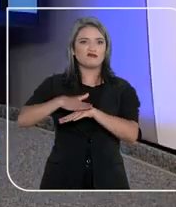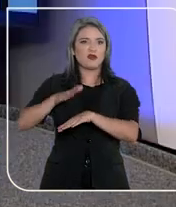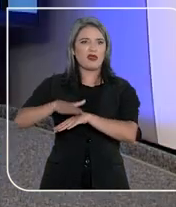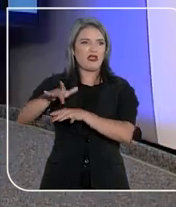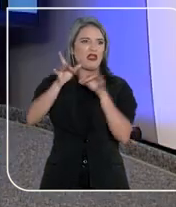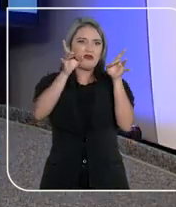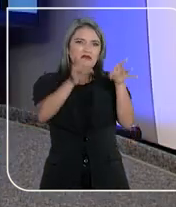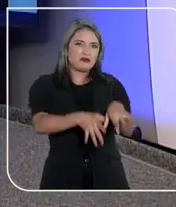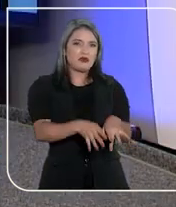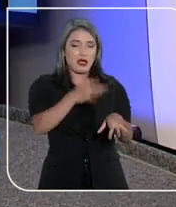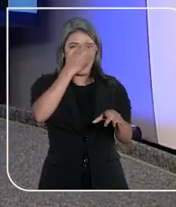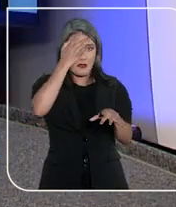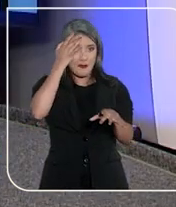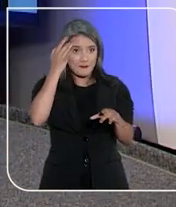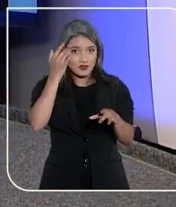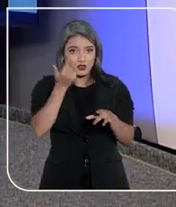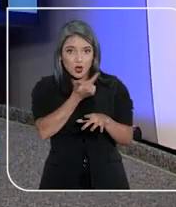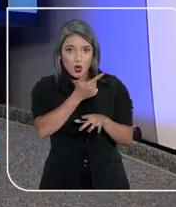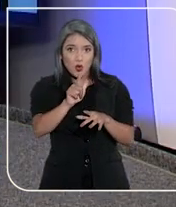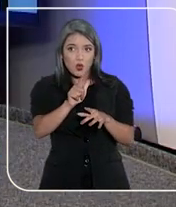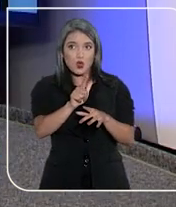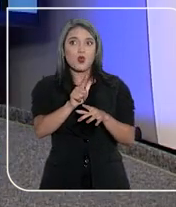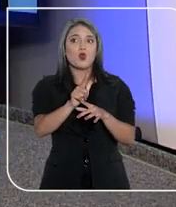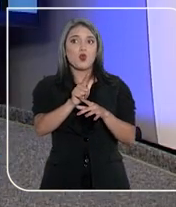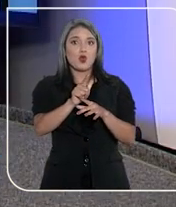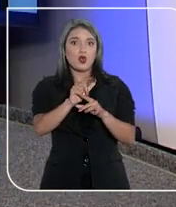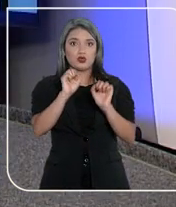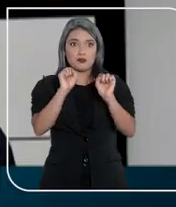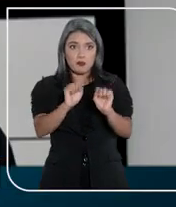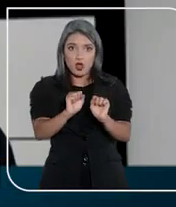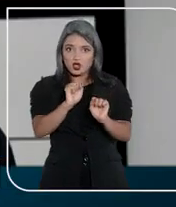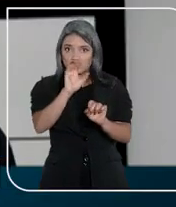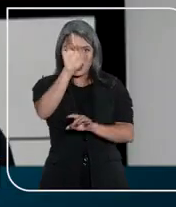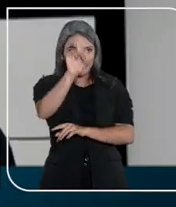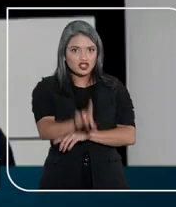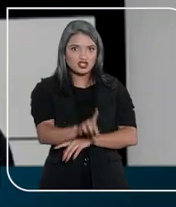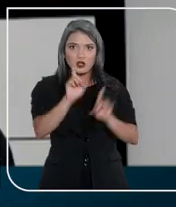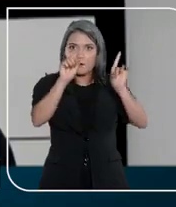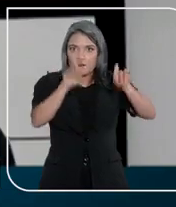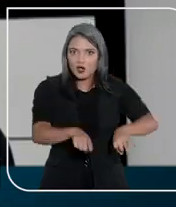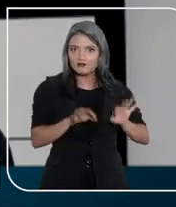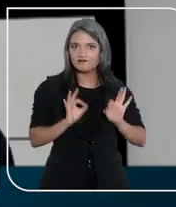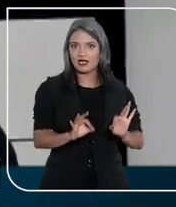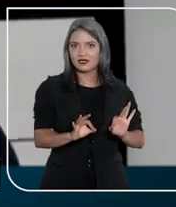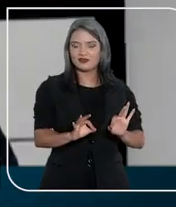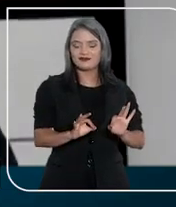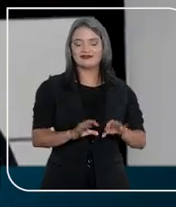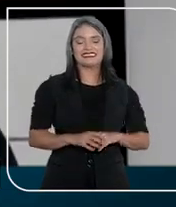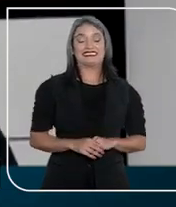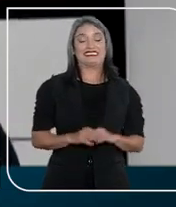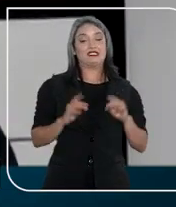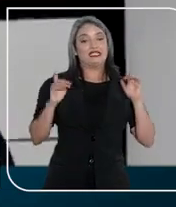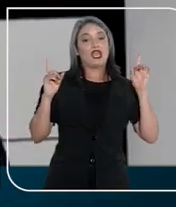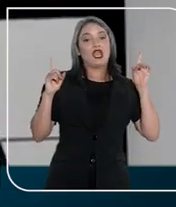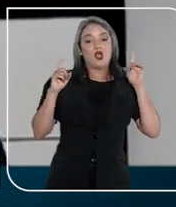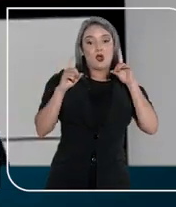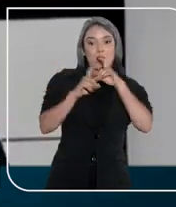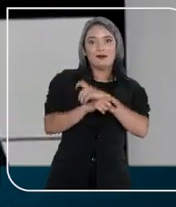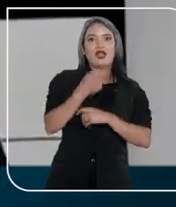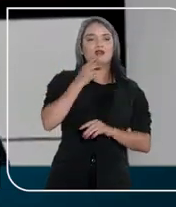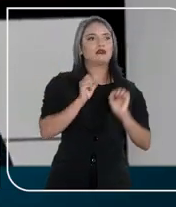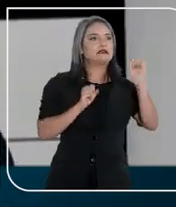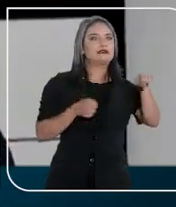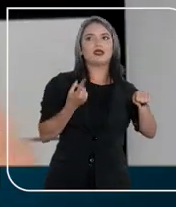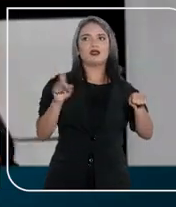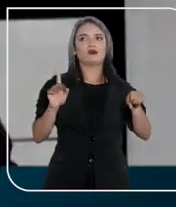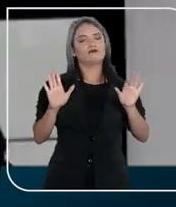fila, eles têm direito líquido e certo à nomeação? Então, é muito complicado responder afirmativamente ou